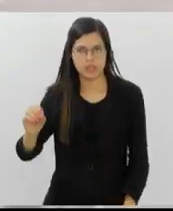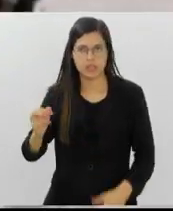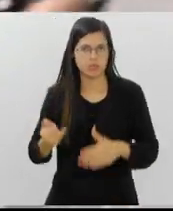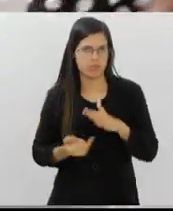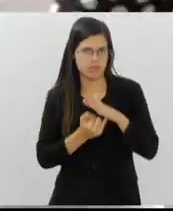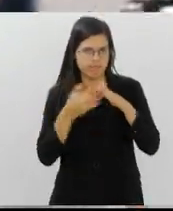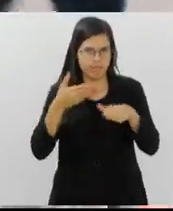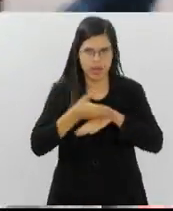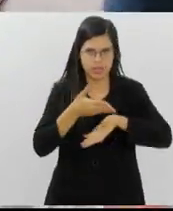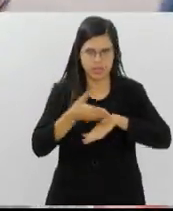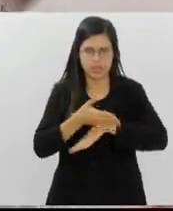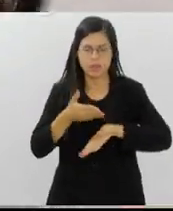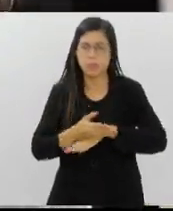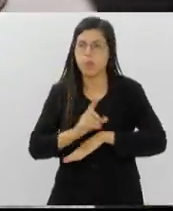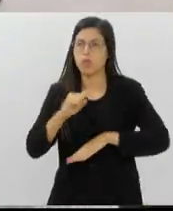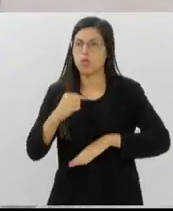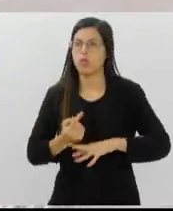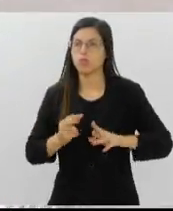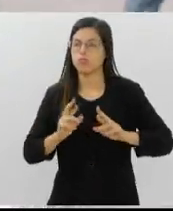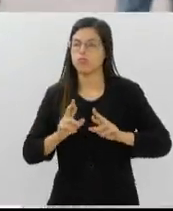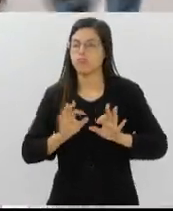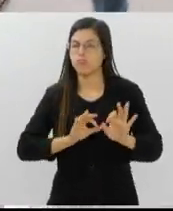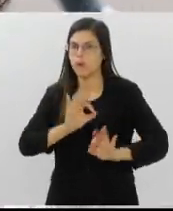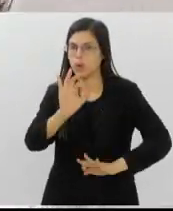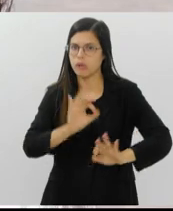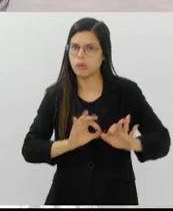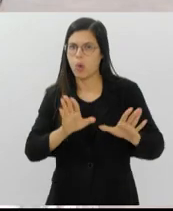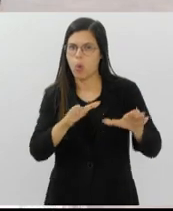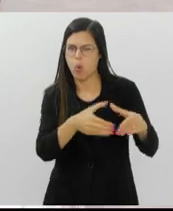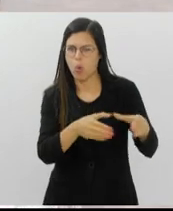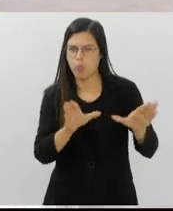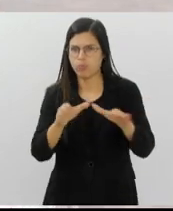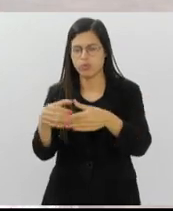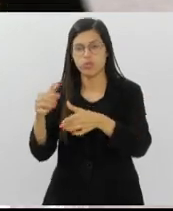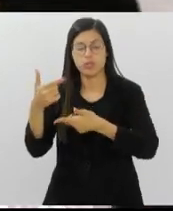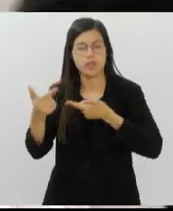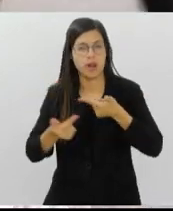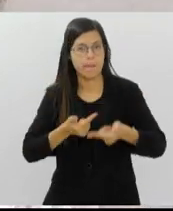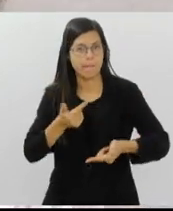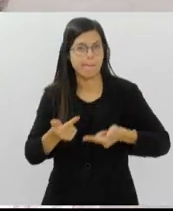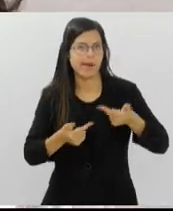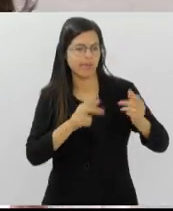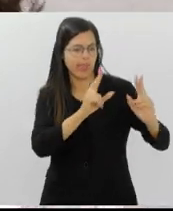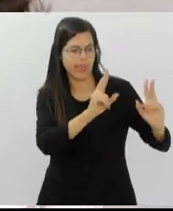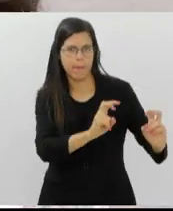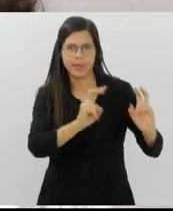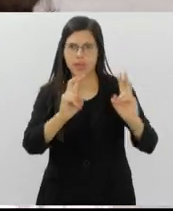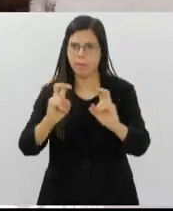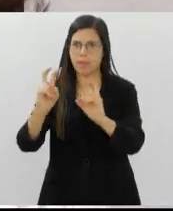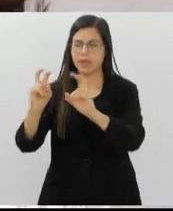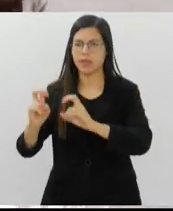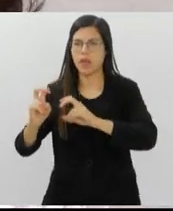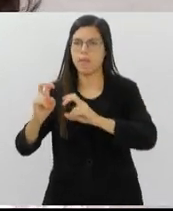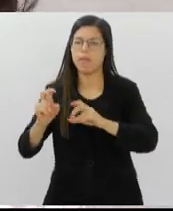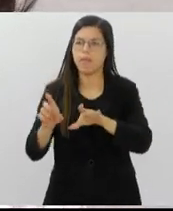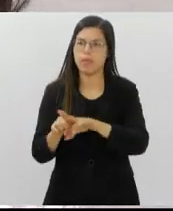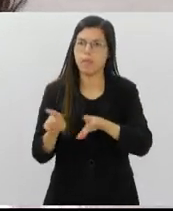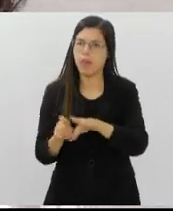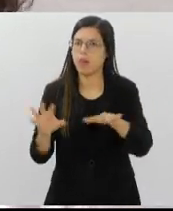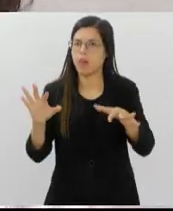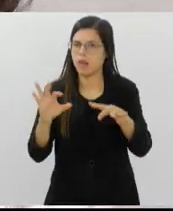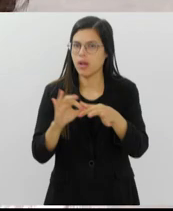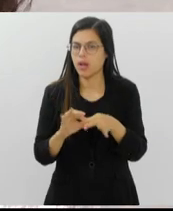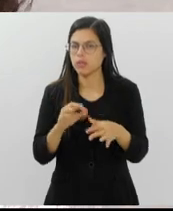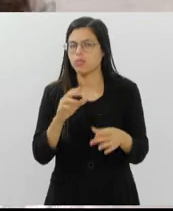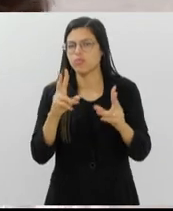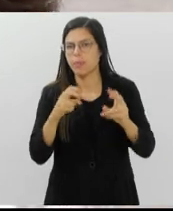Então, nós nos organizamos através de grupos de trabalho, esses grupos de trabalho temáticos dialogam com os temas da presidência brasileira.